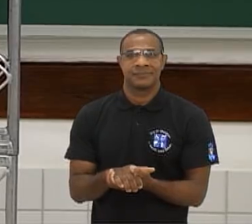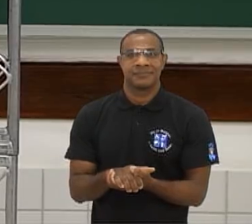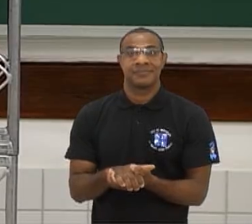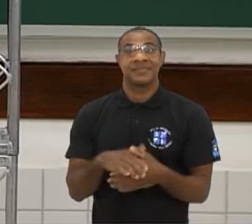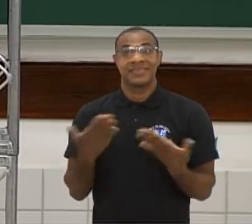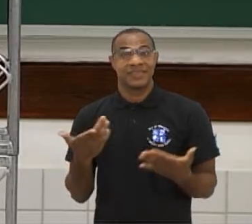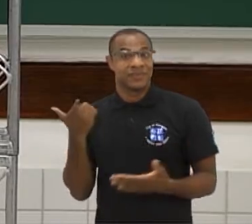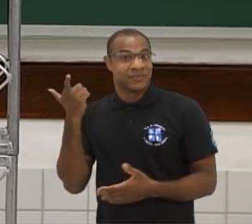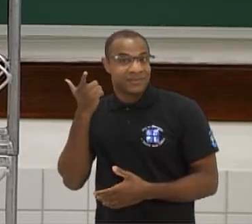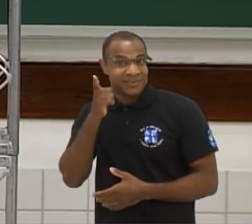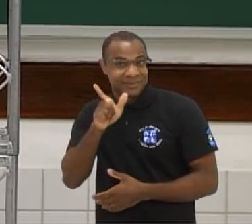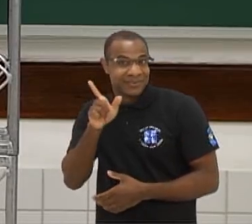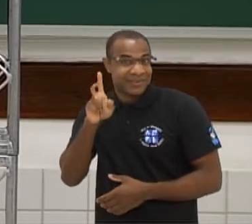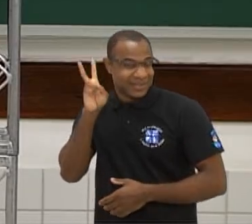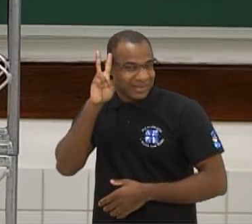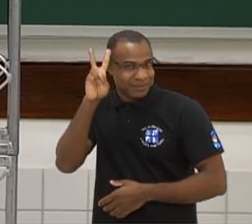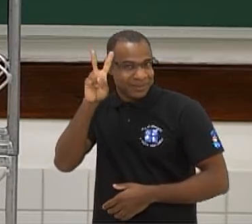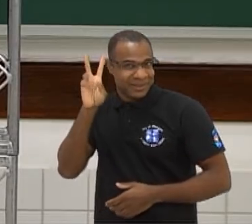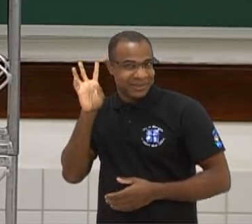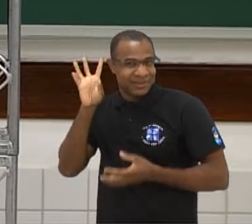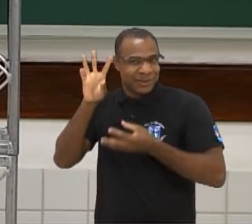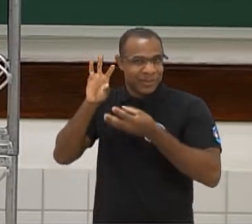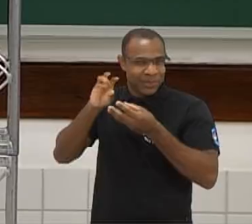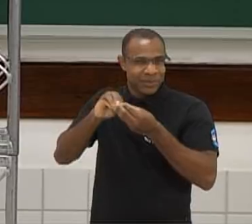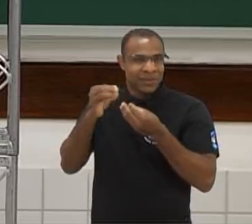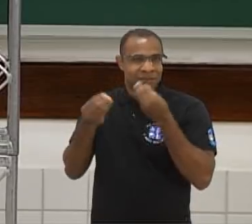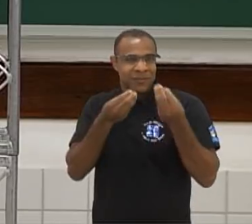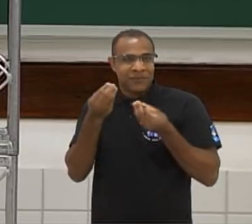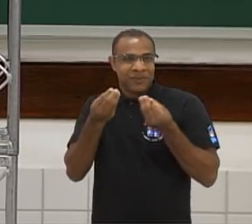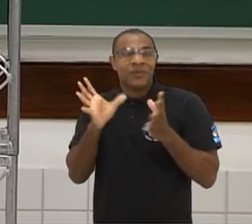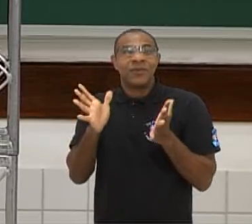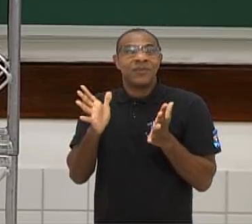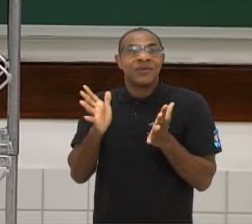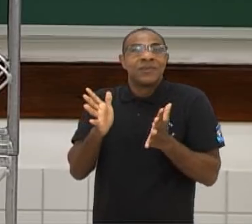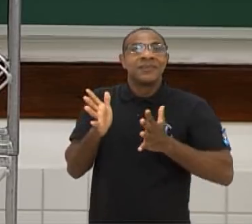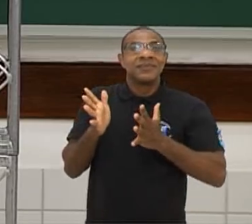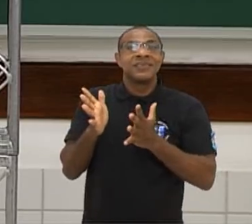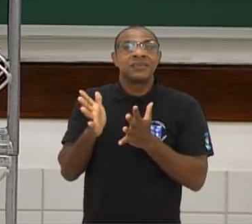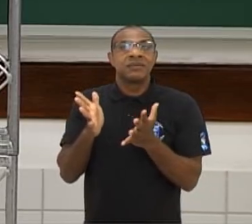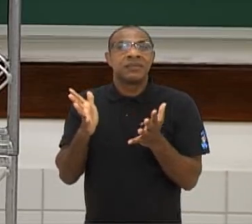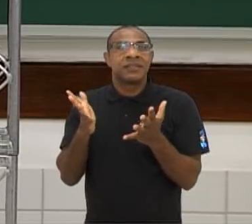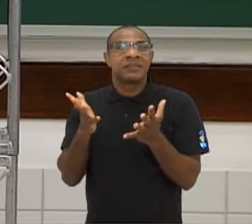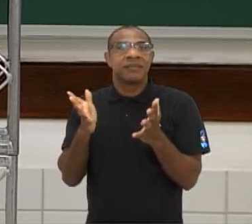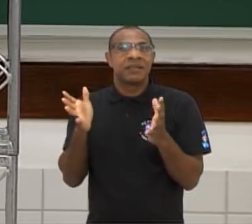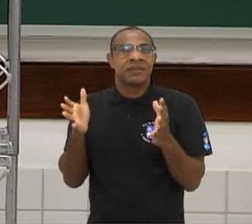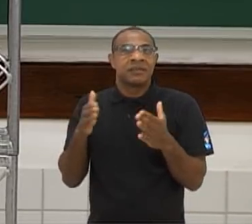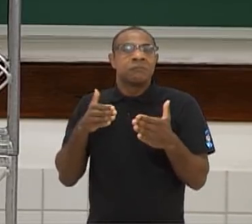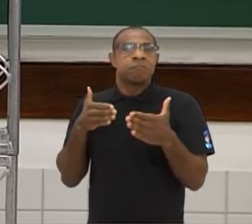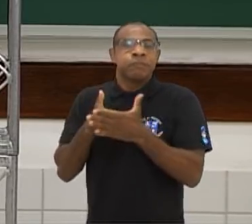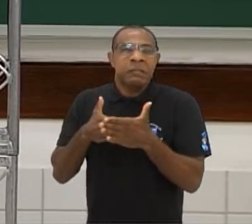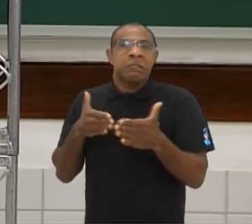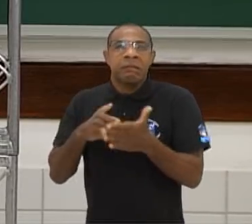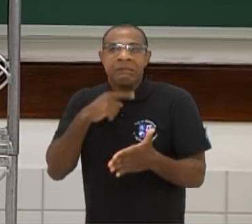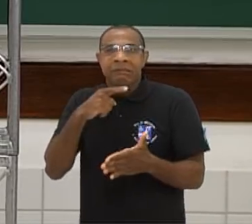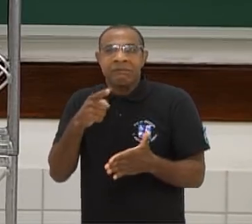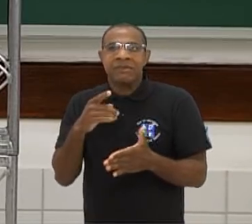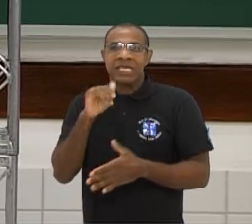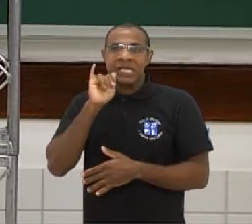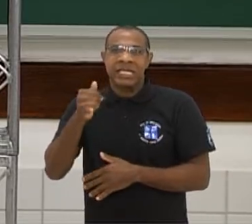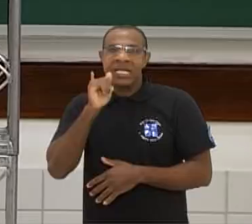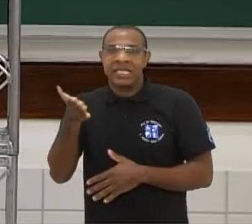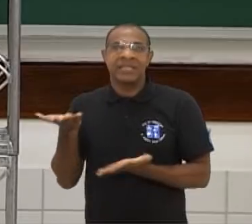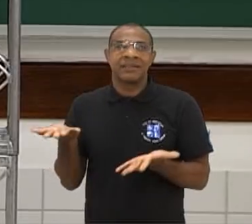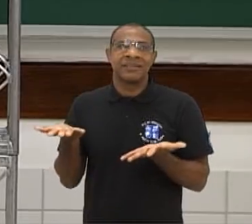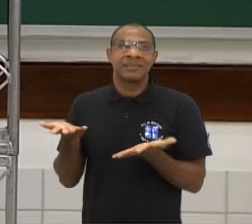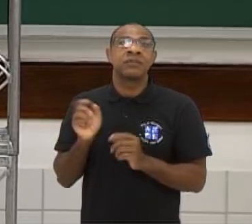E aí, pessoal, conseguiram lembrar qual que é o nosso amigo aqui que faz essa limitação na passagem da corrente? Ele